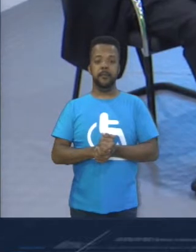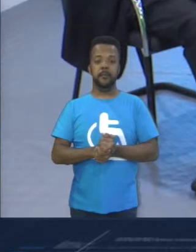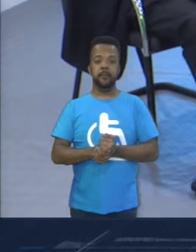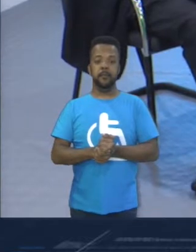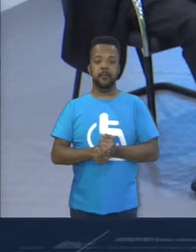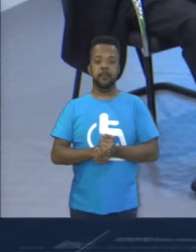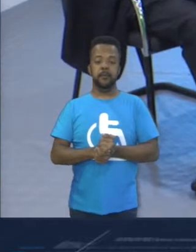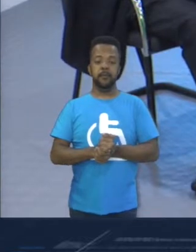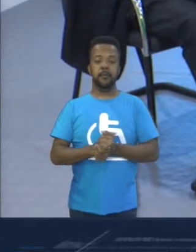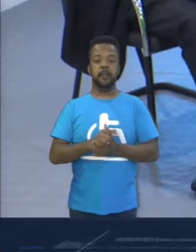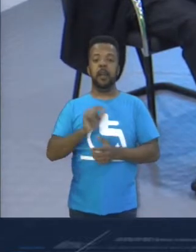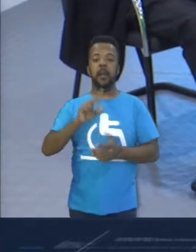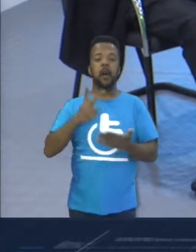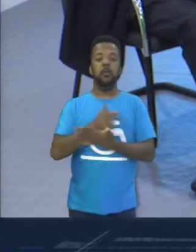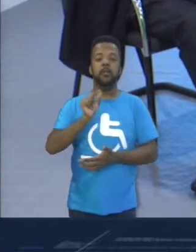acabou